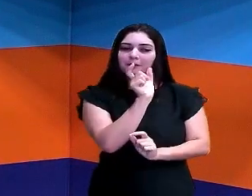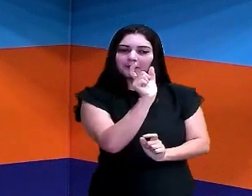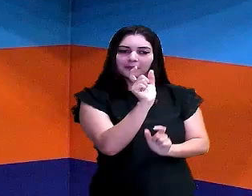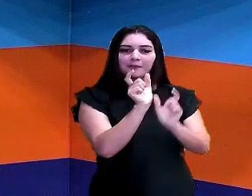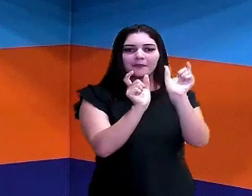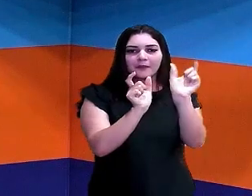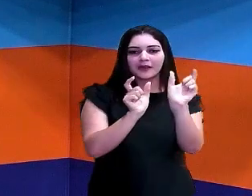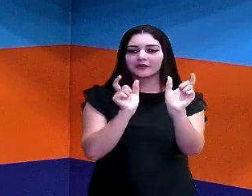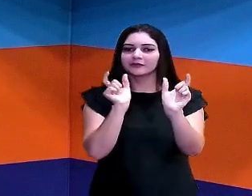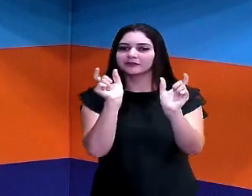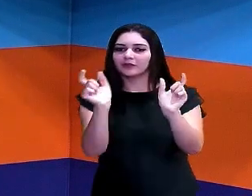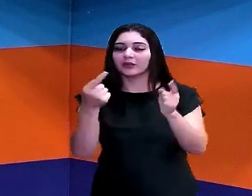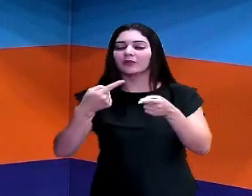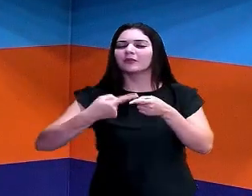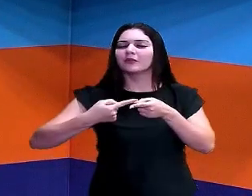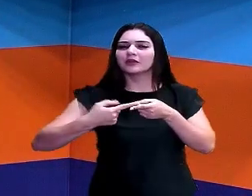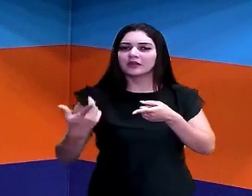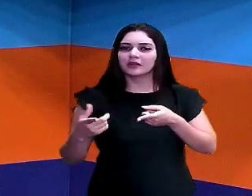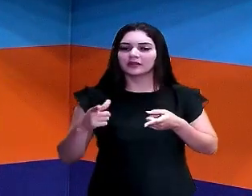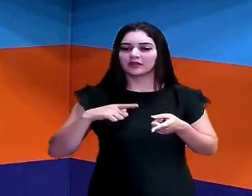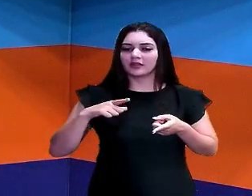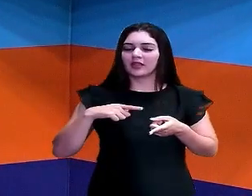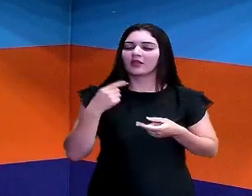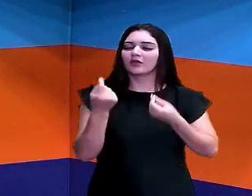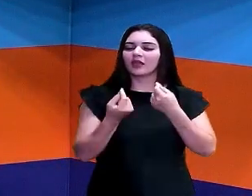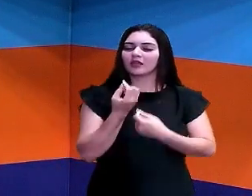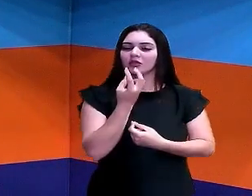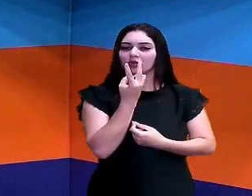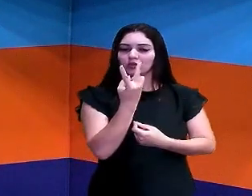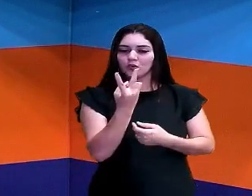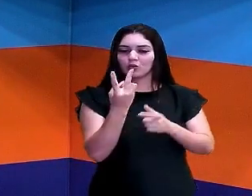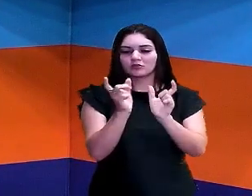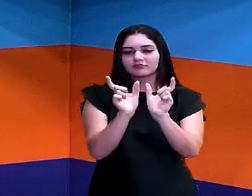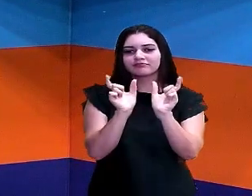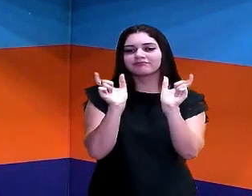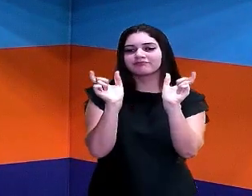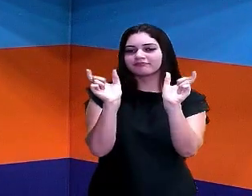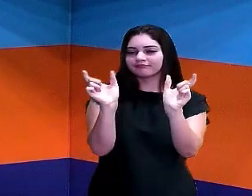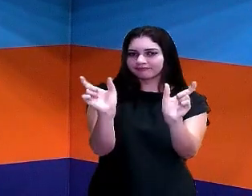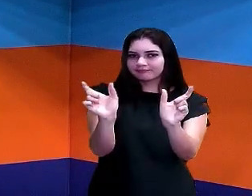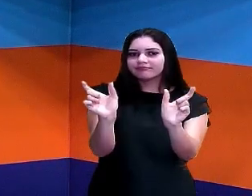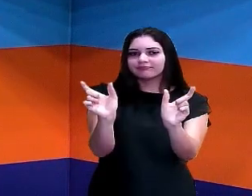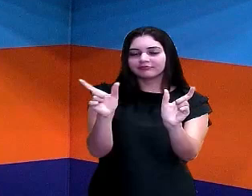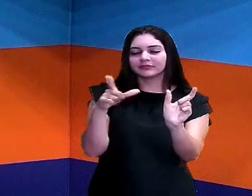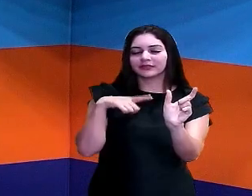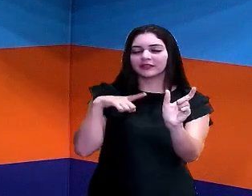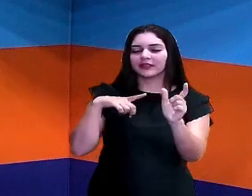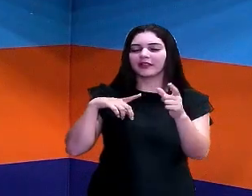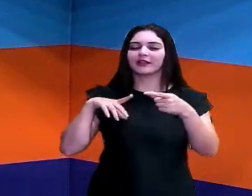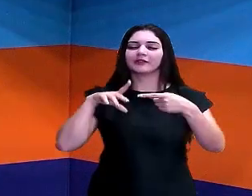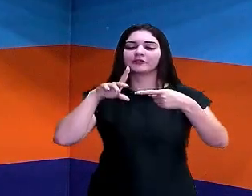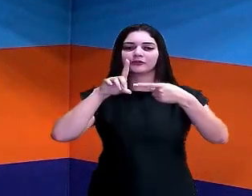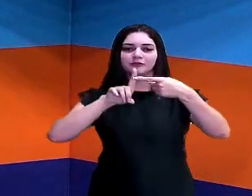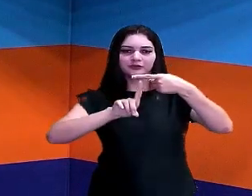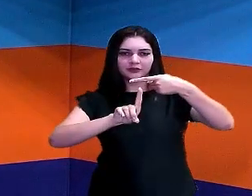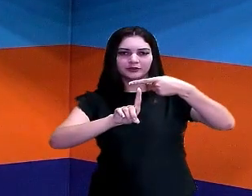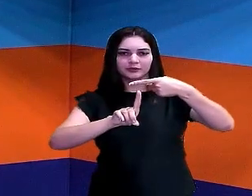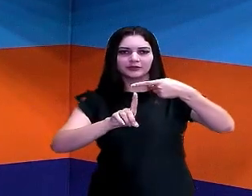Por que isso? Porque eu tenho, ó, duas partes do inteiro, que está no denominador, né? A parte que